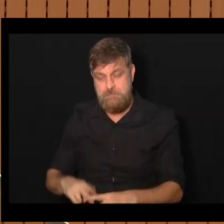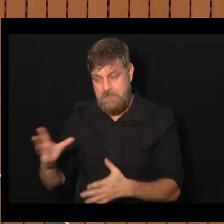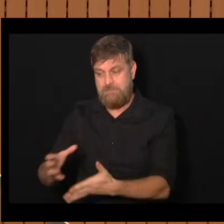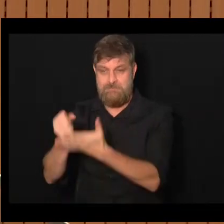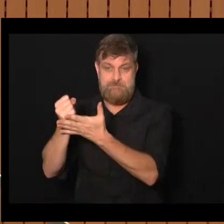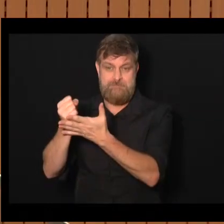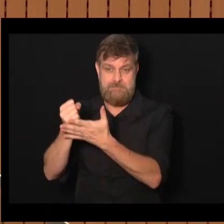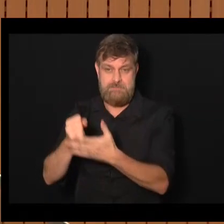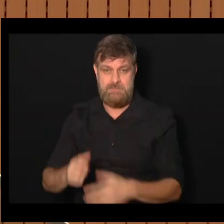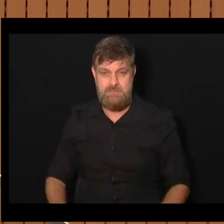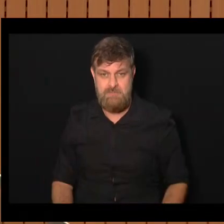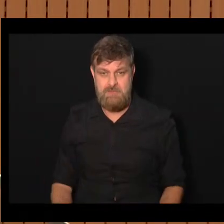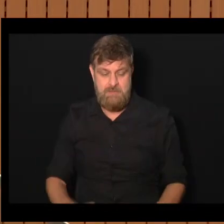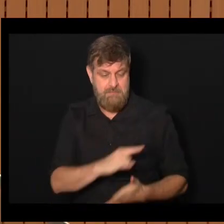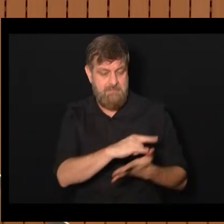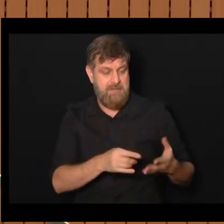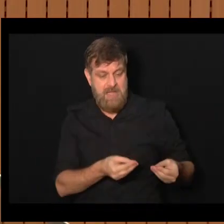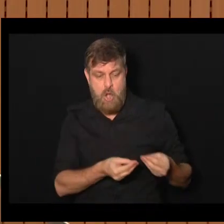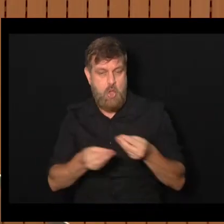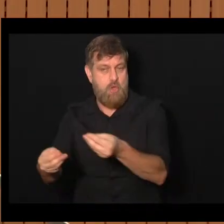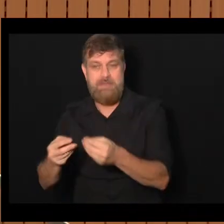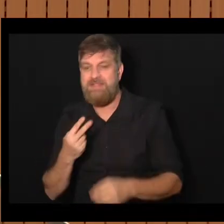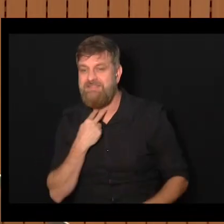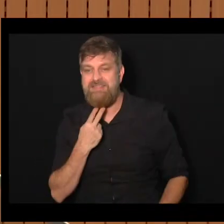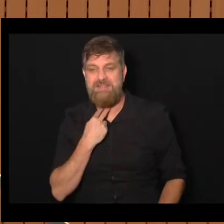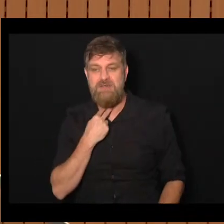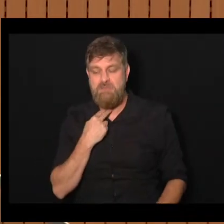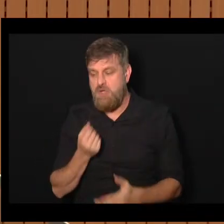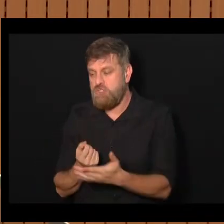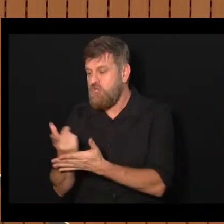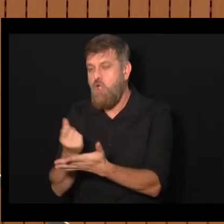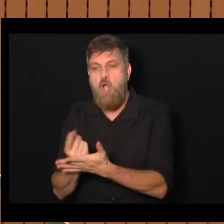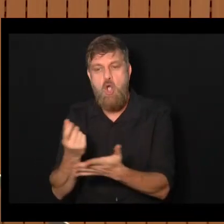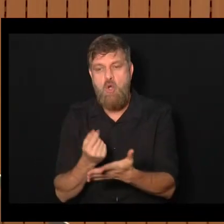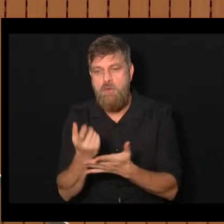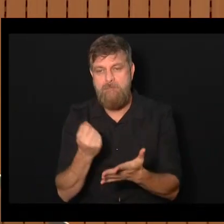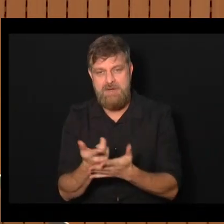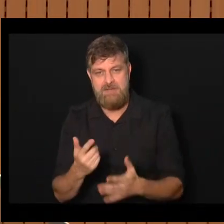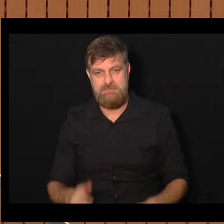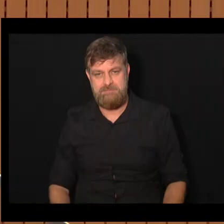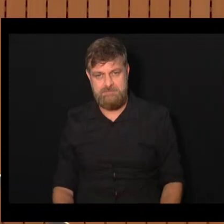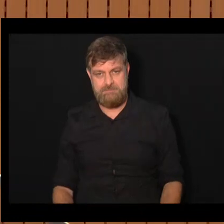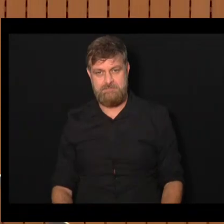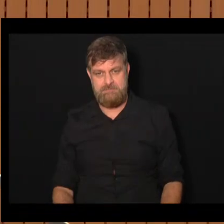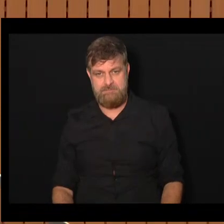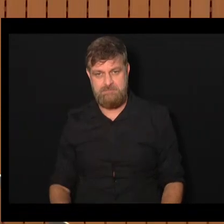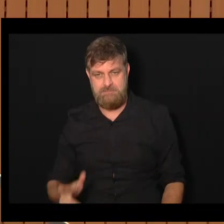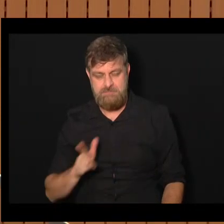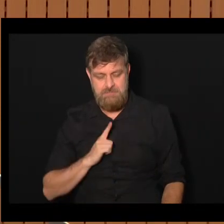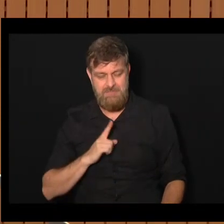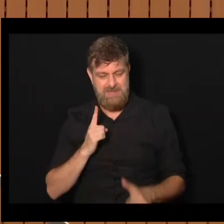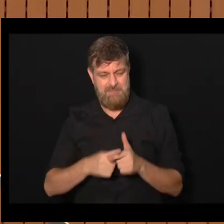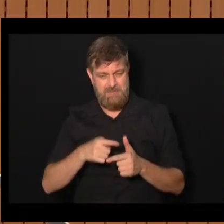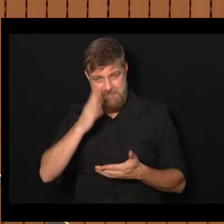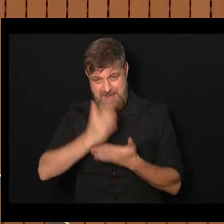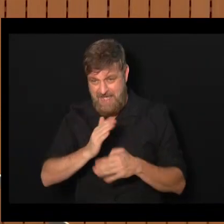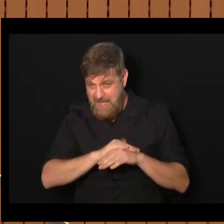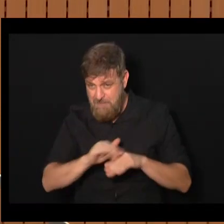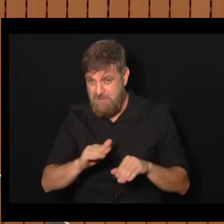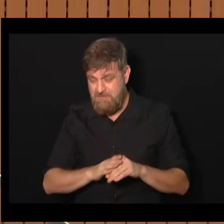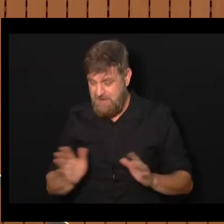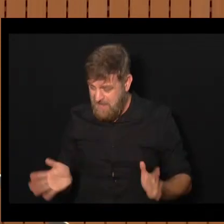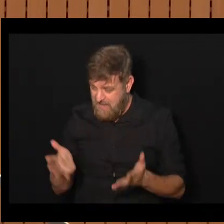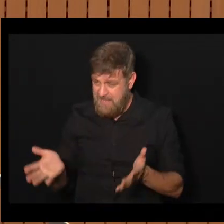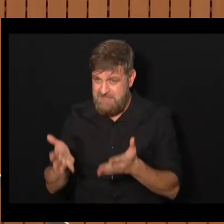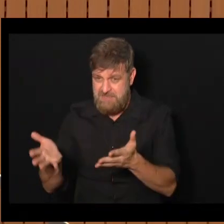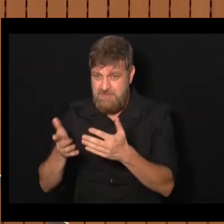no entanto, conferir-lhes mecanismo eficaz para tanto. Para sanar este entrave e fomentar a